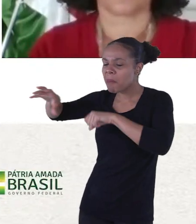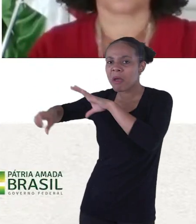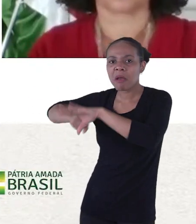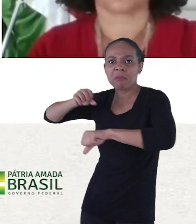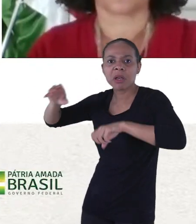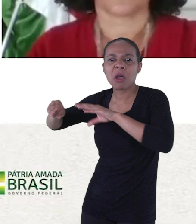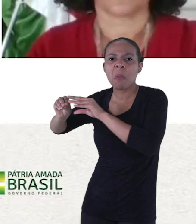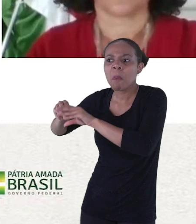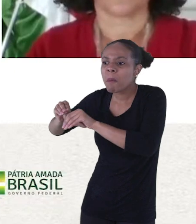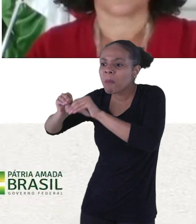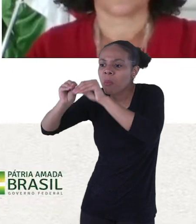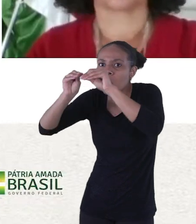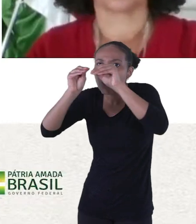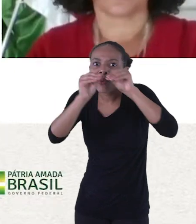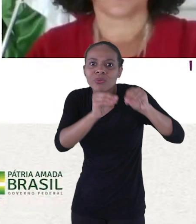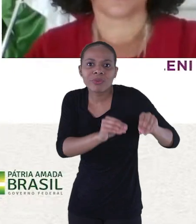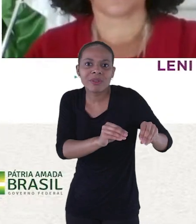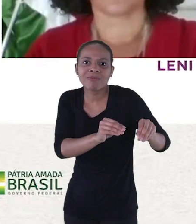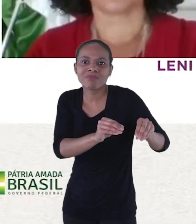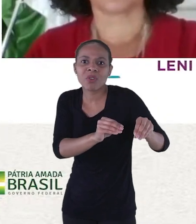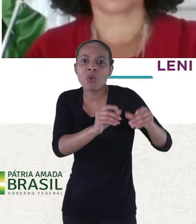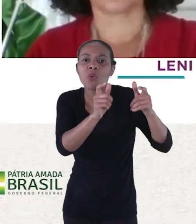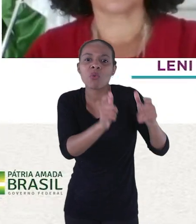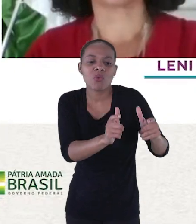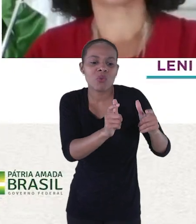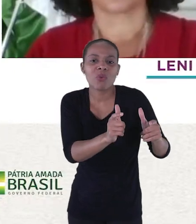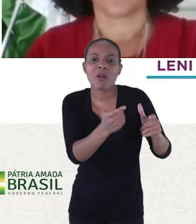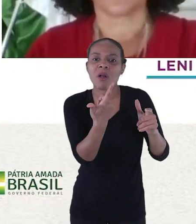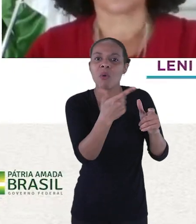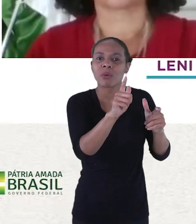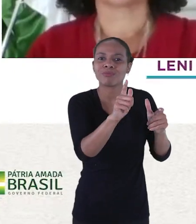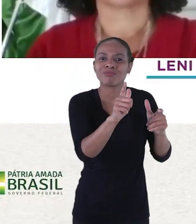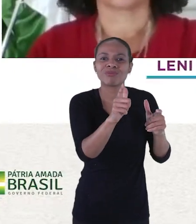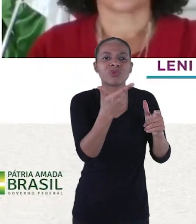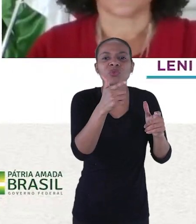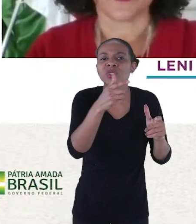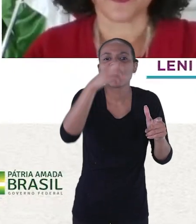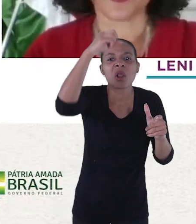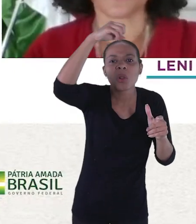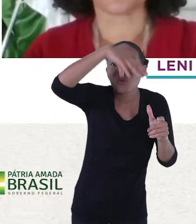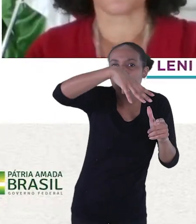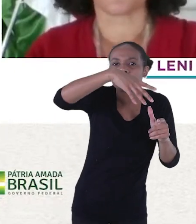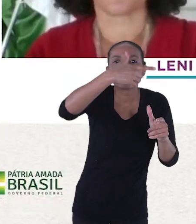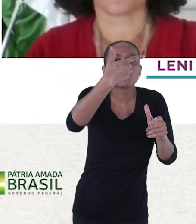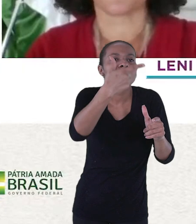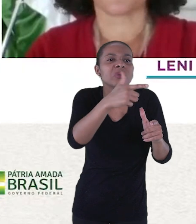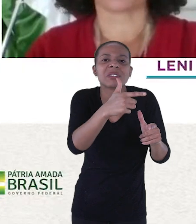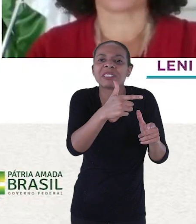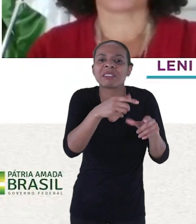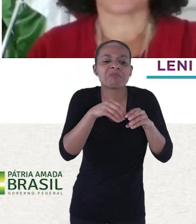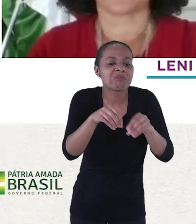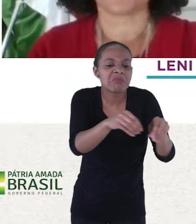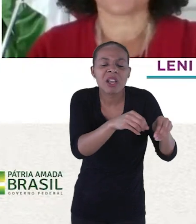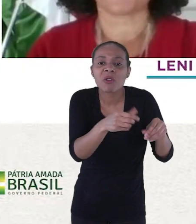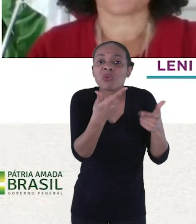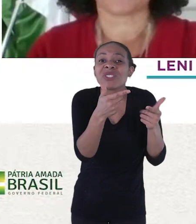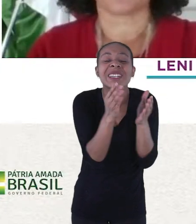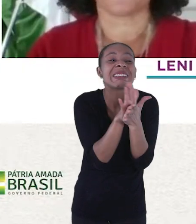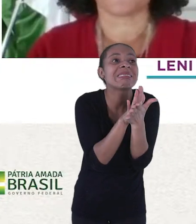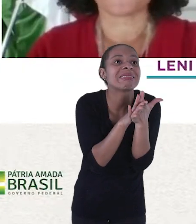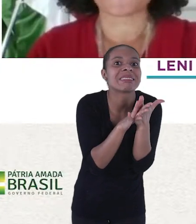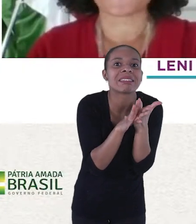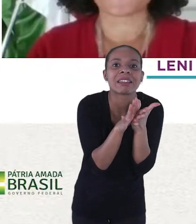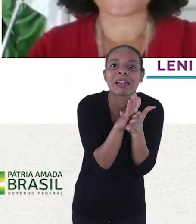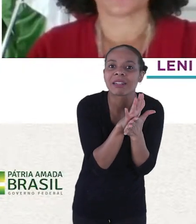porta, não tinha janela, o chão era de terra. Então, ela foi viver numa casa que não oferecia nada.